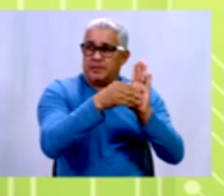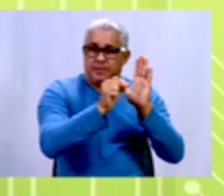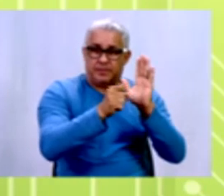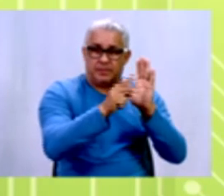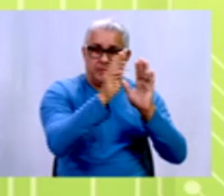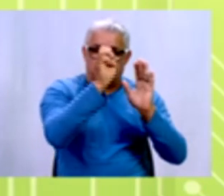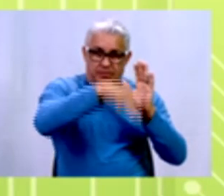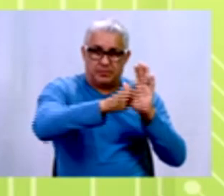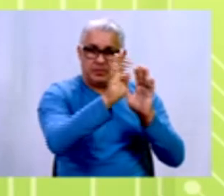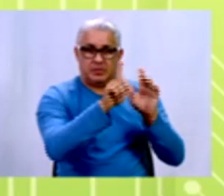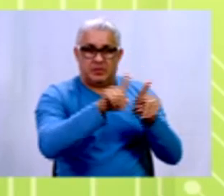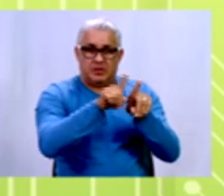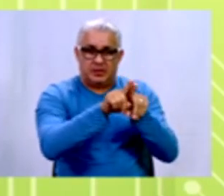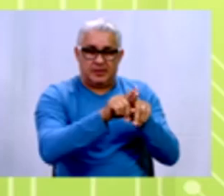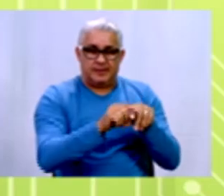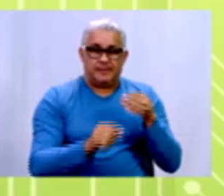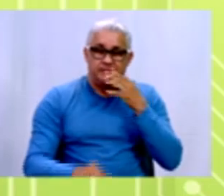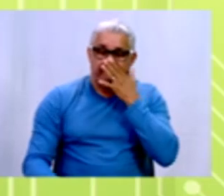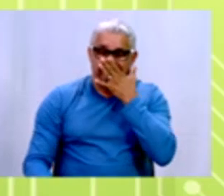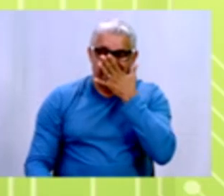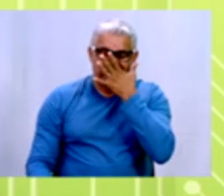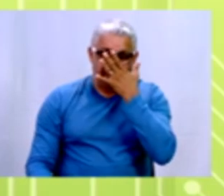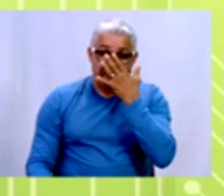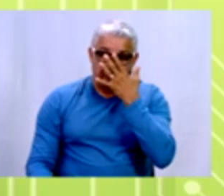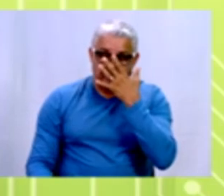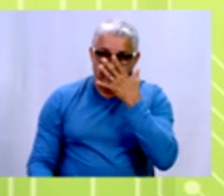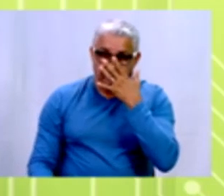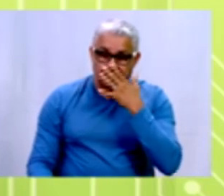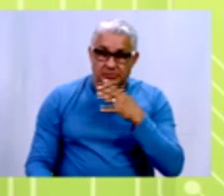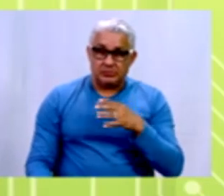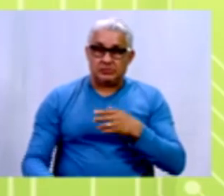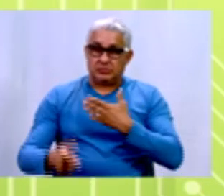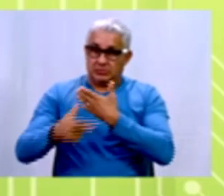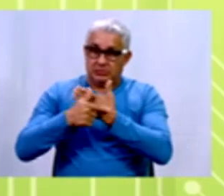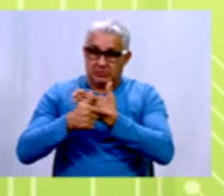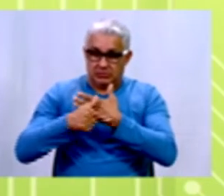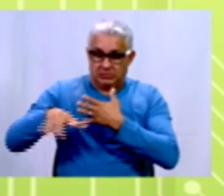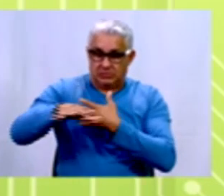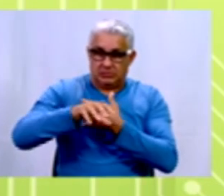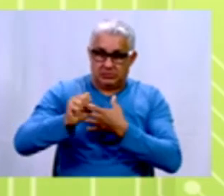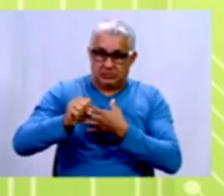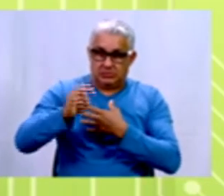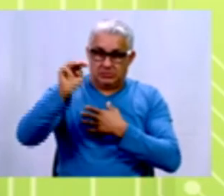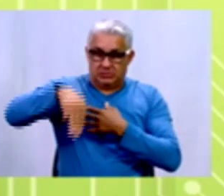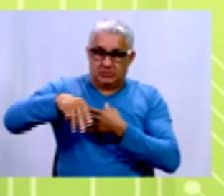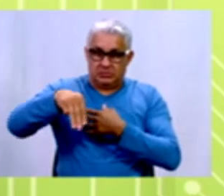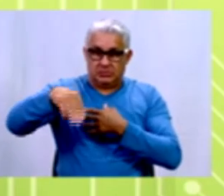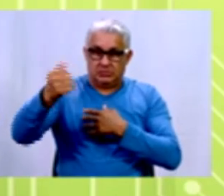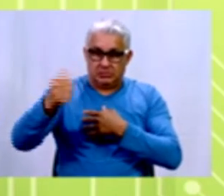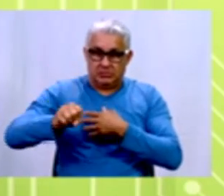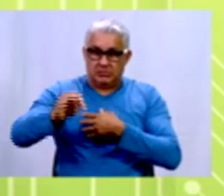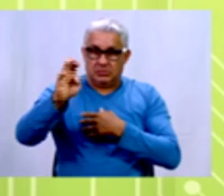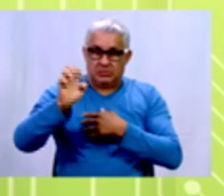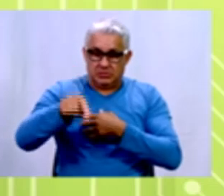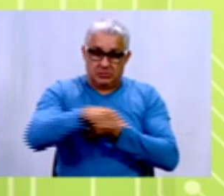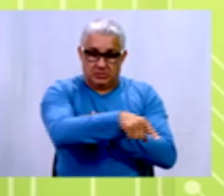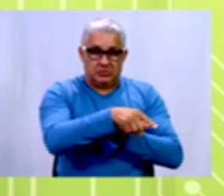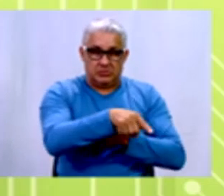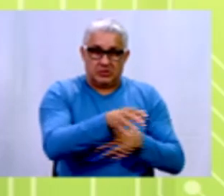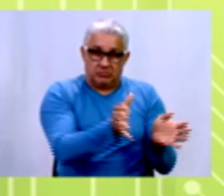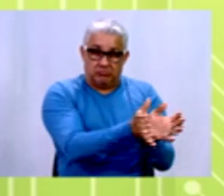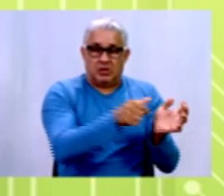sprint, né? E aí o papel do Scrum Master é fundamental para que o time tenha essa tranquilidade,